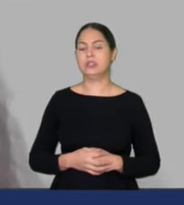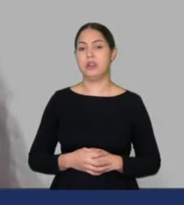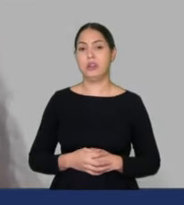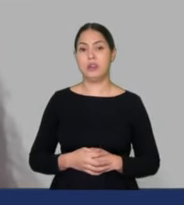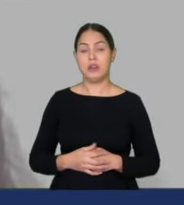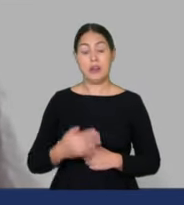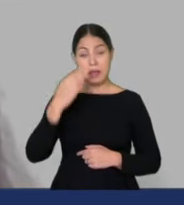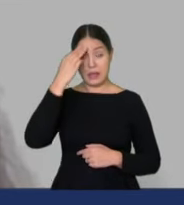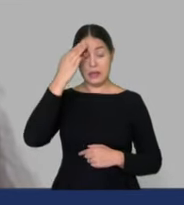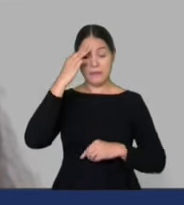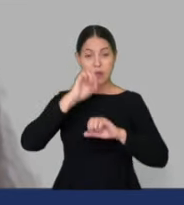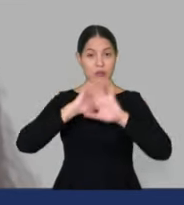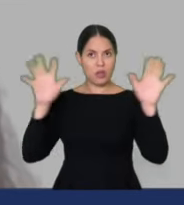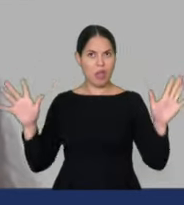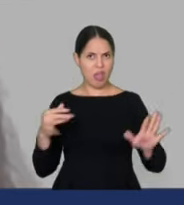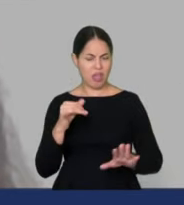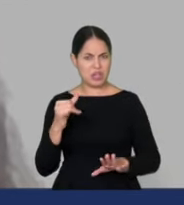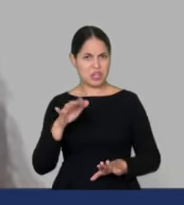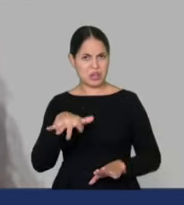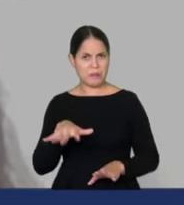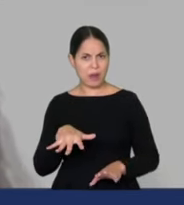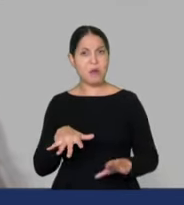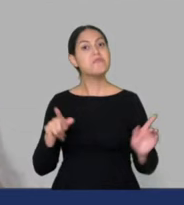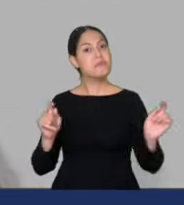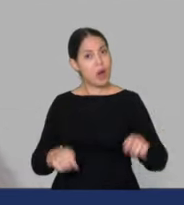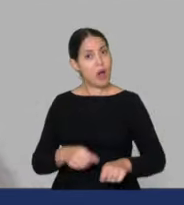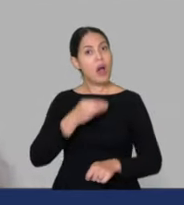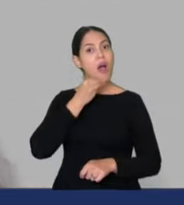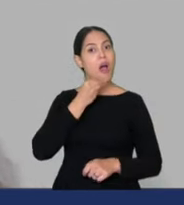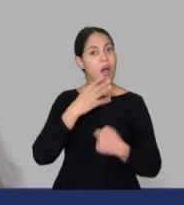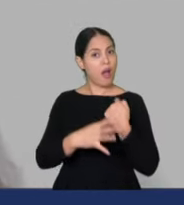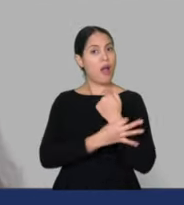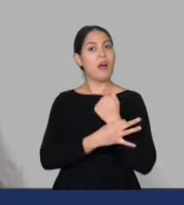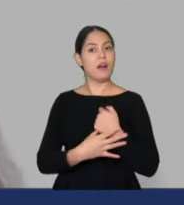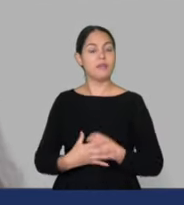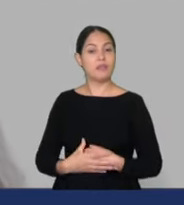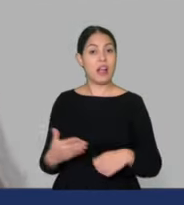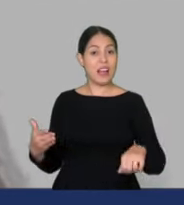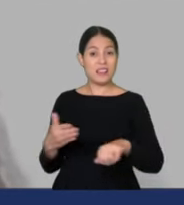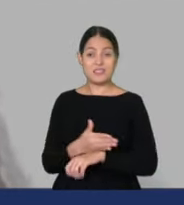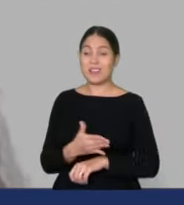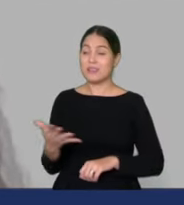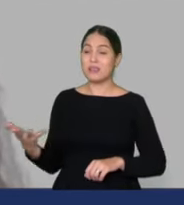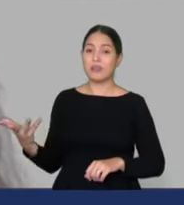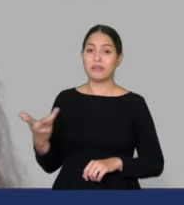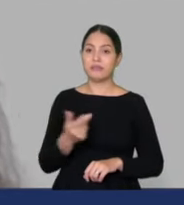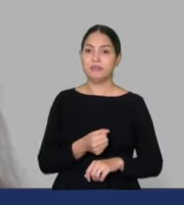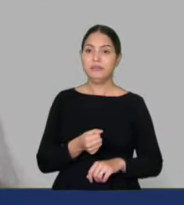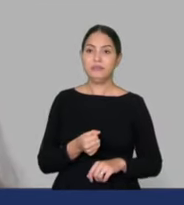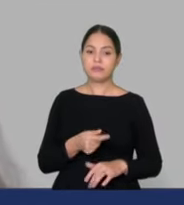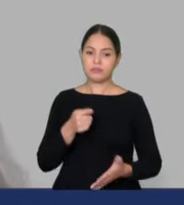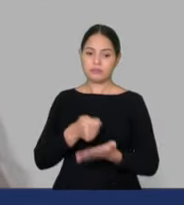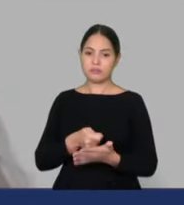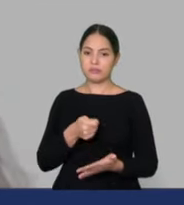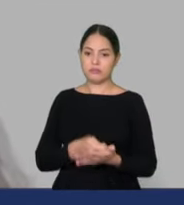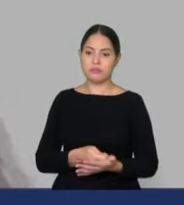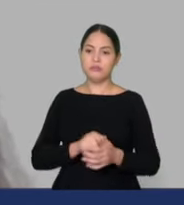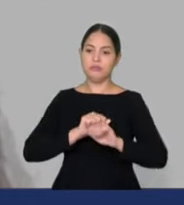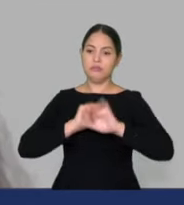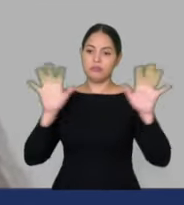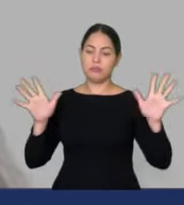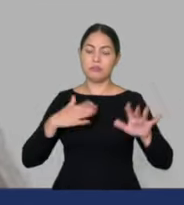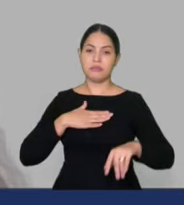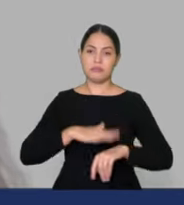ter uma energia barata, universalização de acesso e cumprir as necessidades da transição. Então eu fico por aqui respeitando o meu tempo,